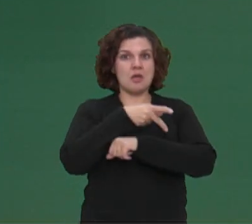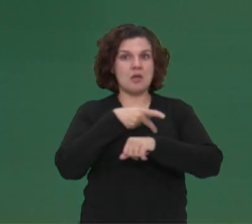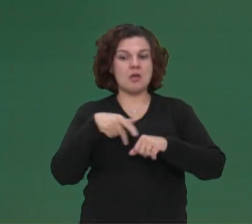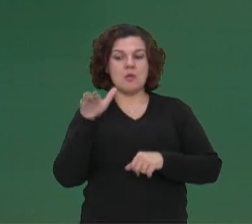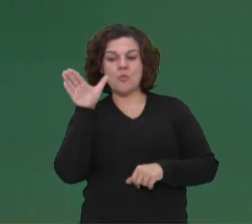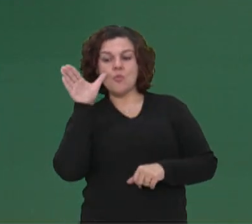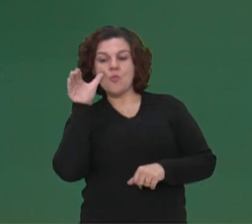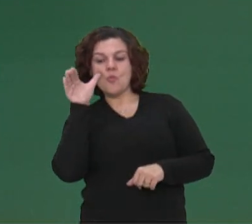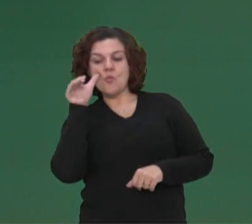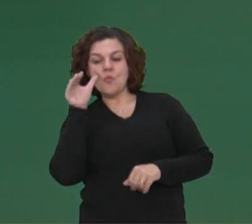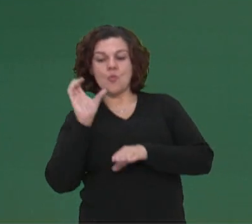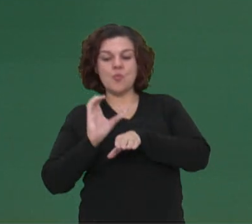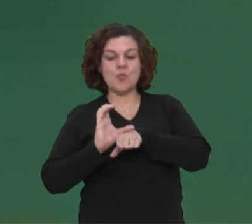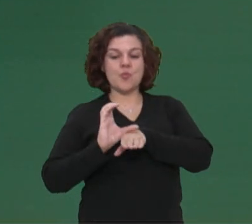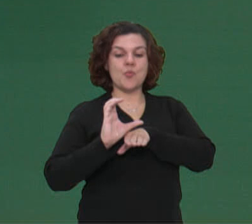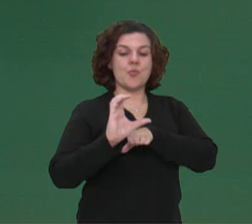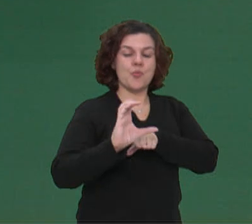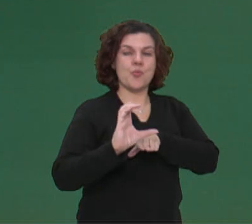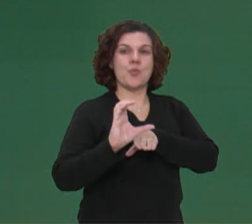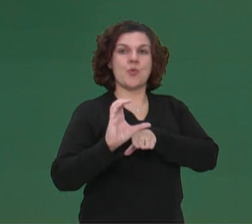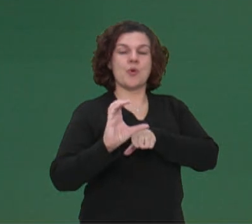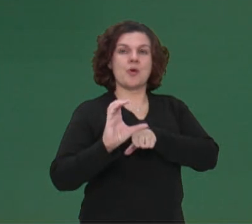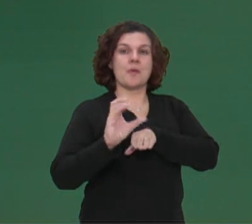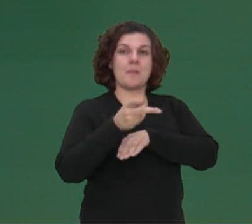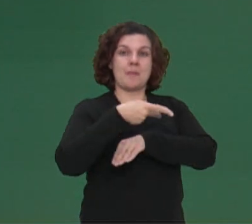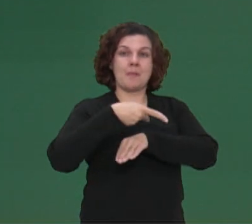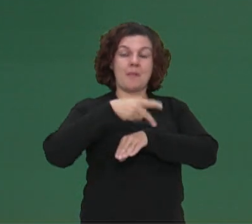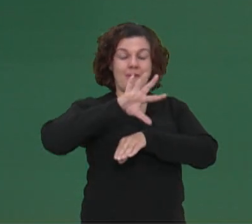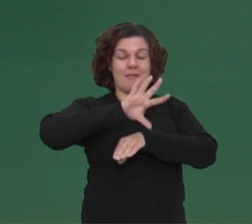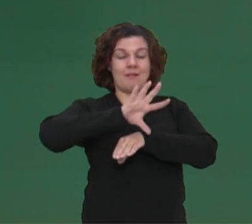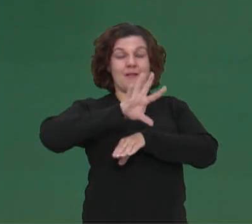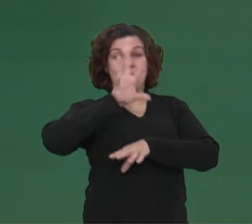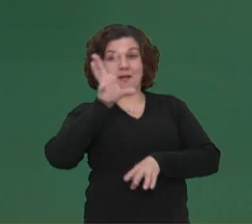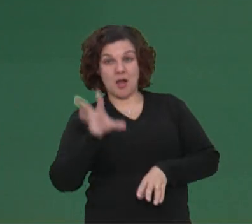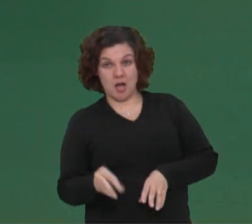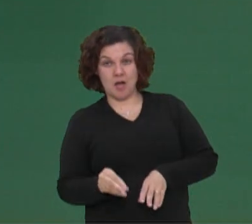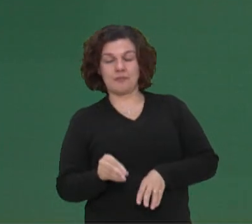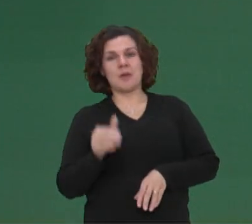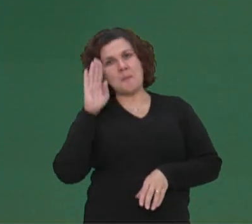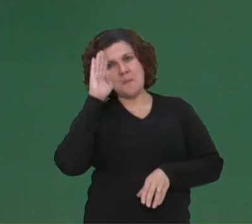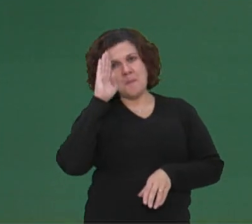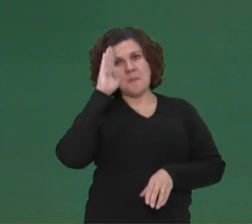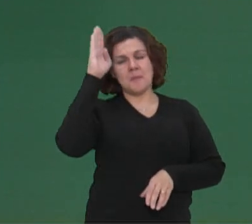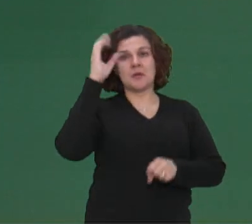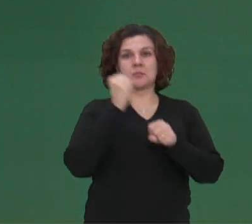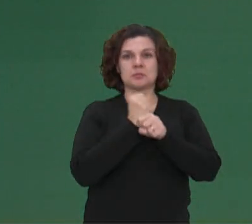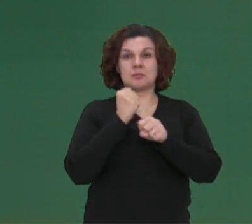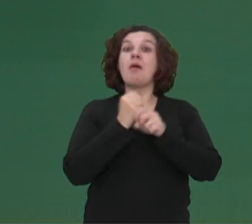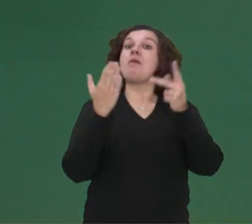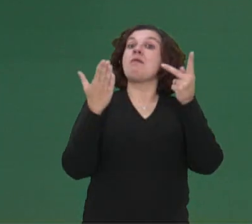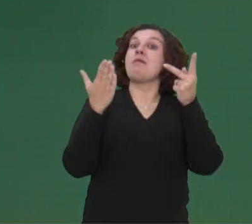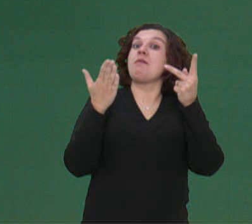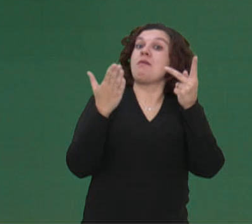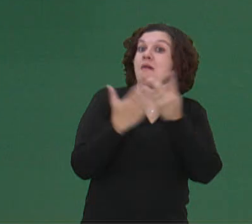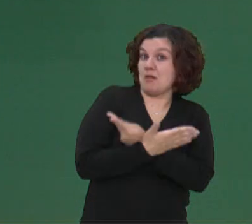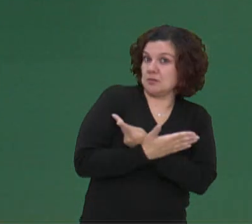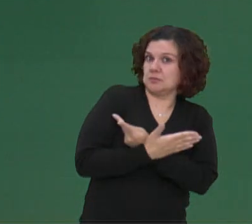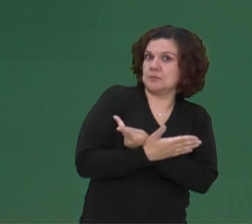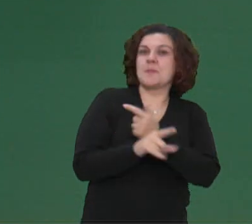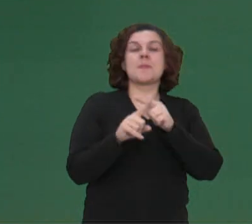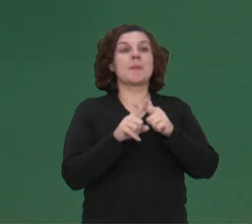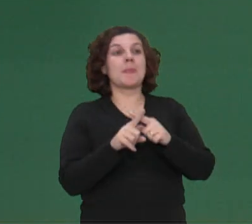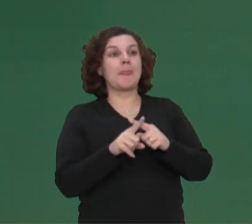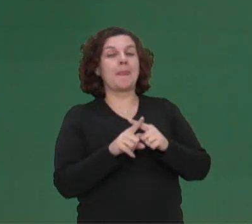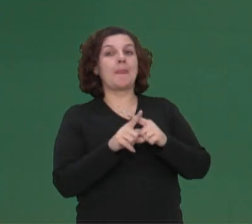buscando investir dentro da África, sobretudo em infraestrutura. Essa questão está incorreta sim, sabe?